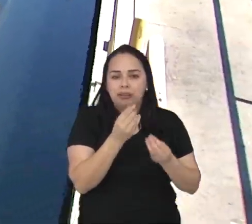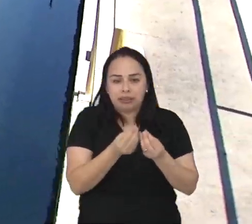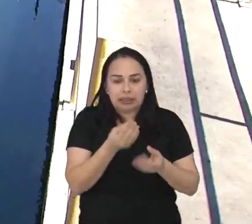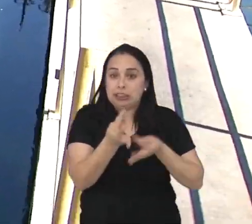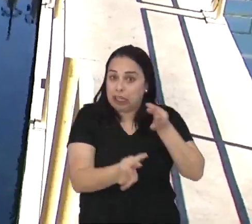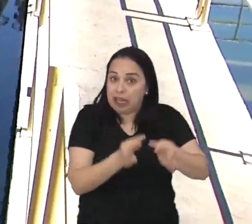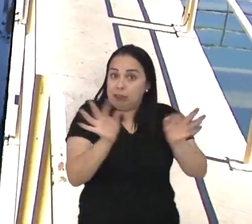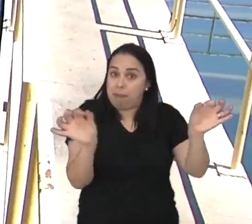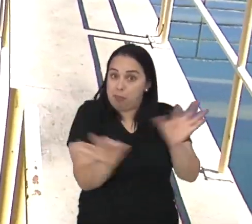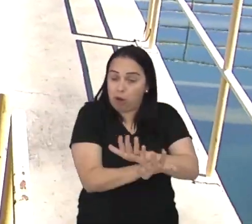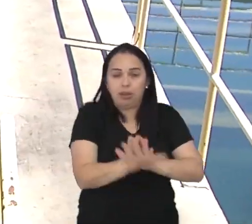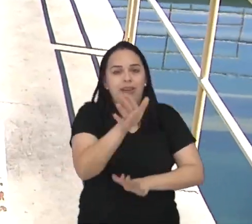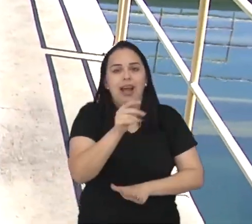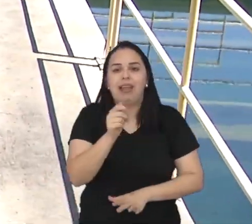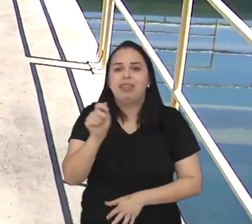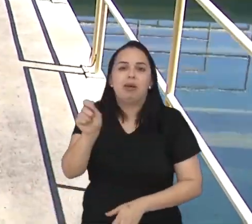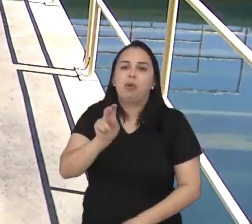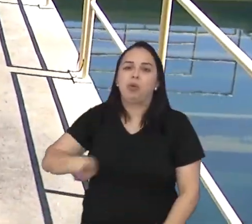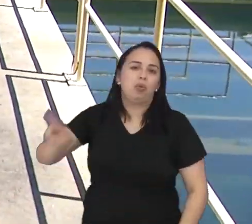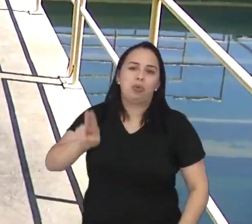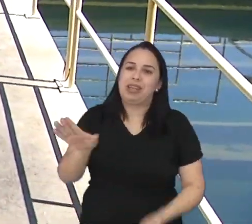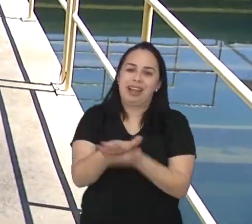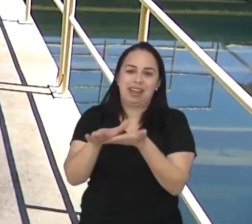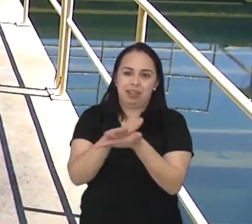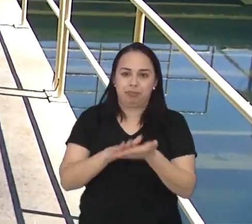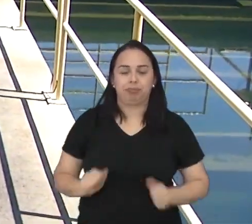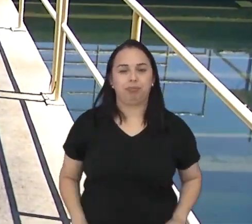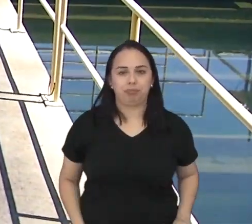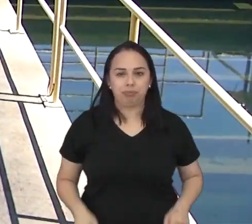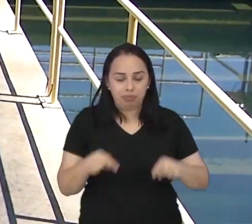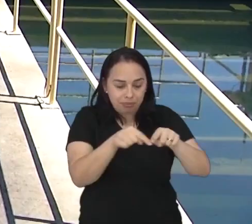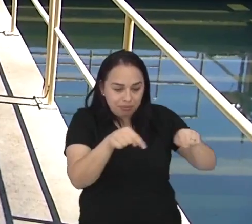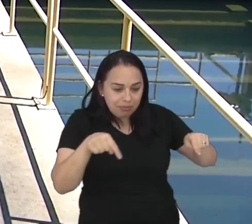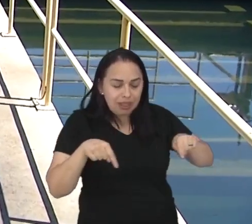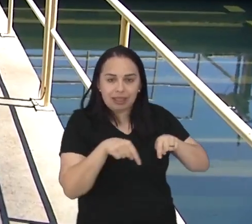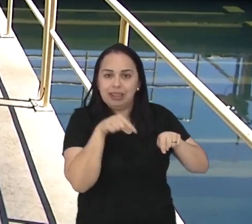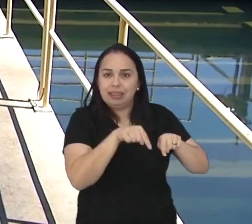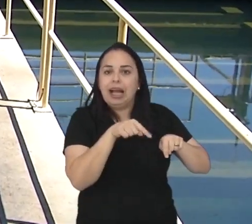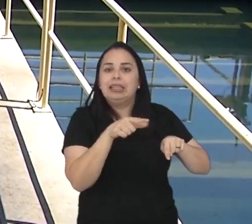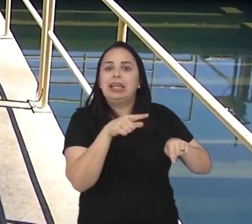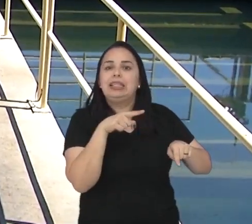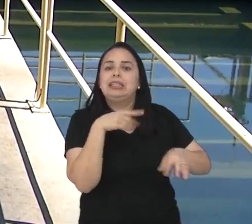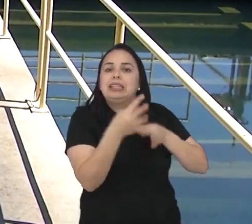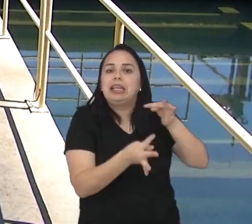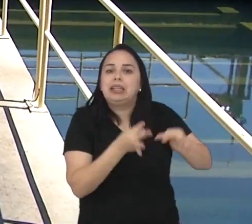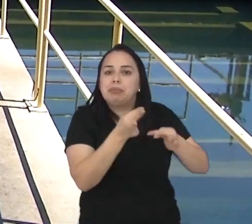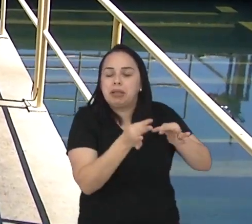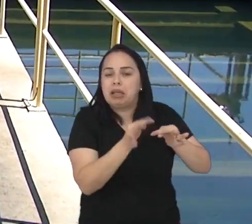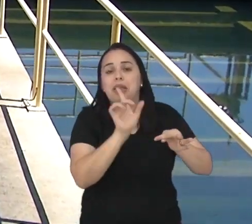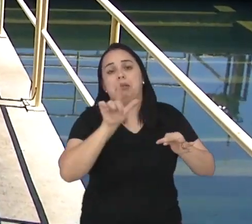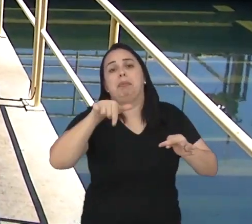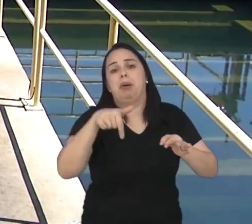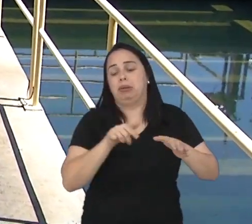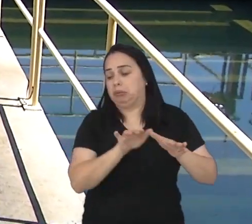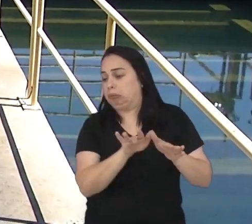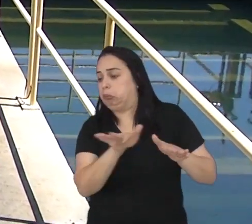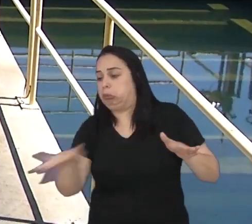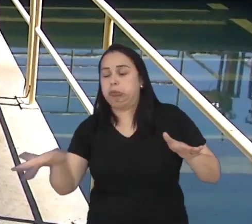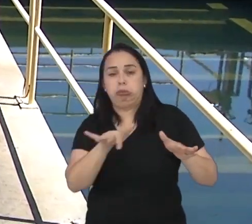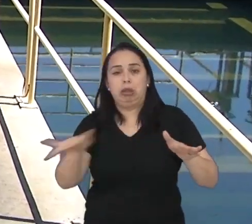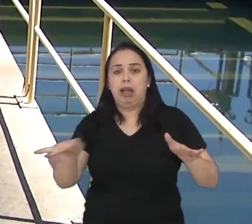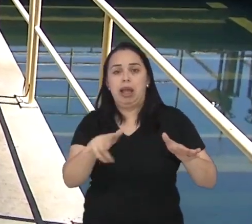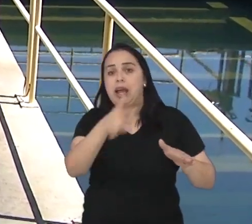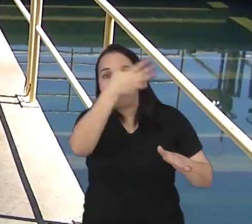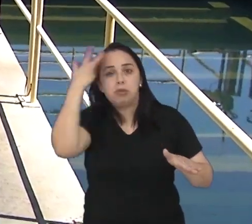Grande parte desta água que passa aqui por uma estação de tratamento acaba sendo desperdiçada antes mesmo de chegar